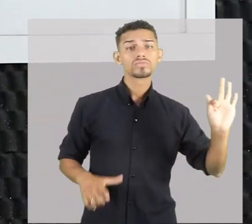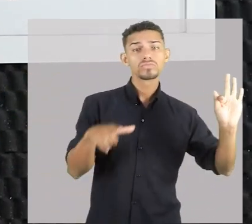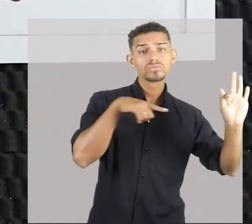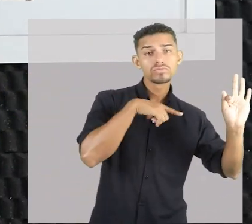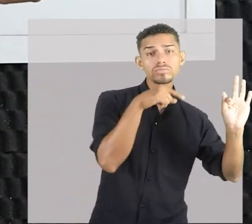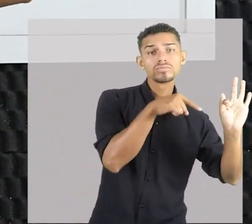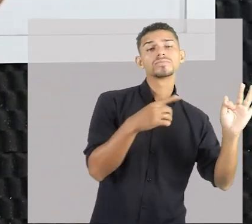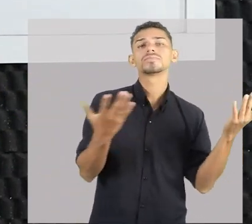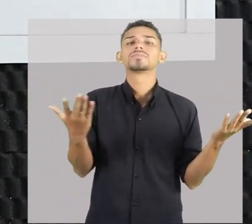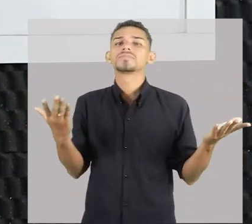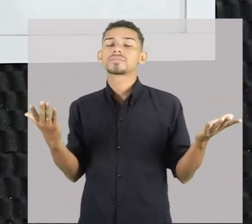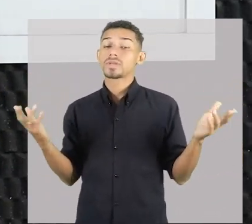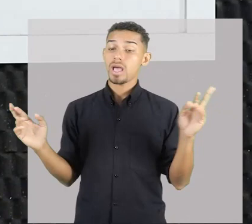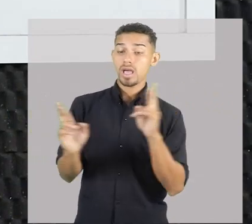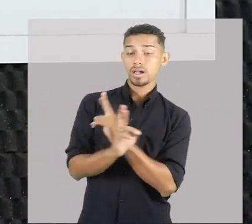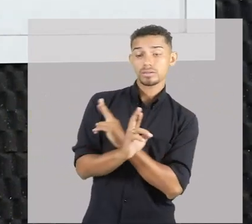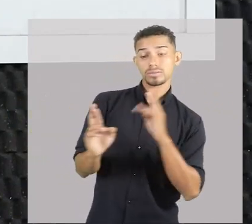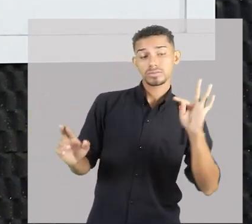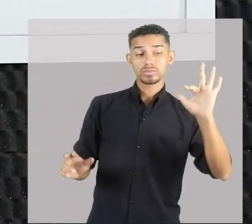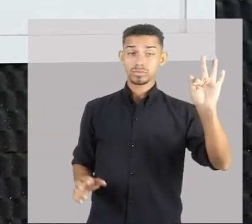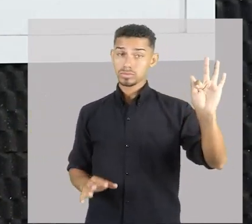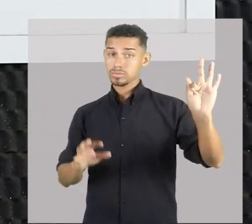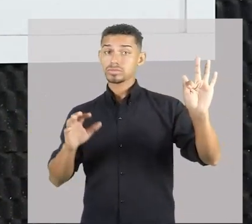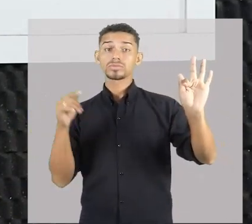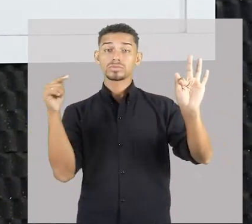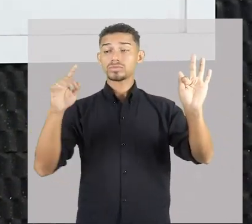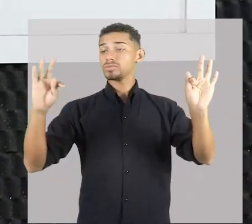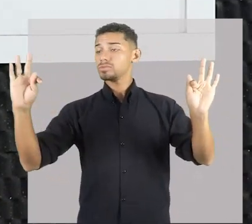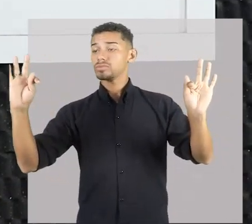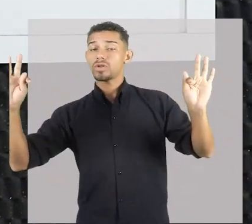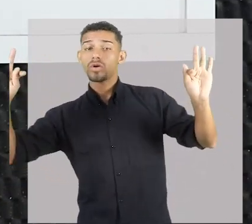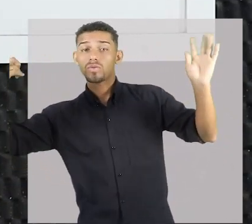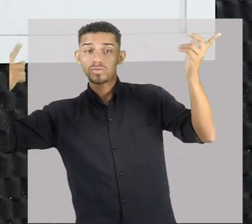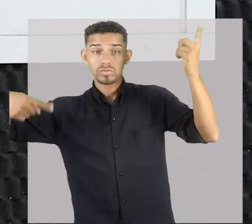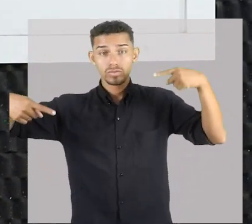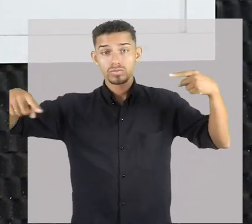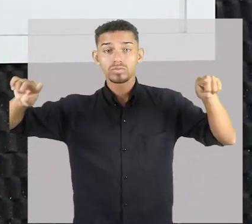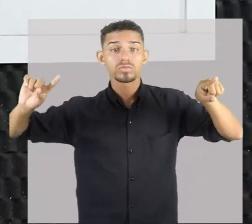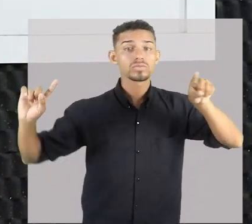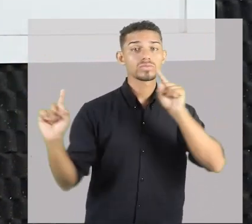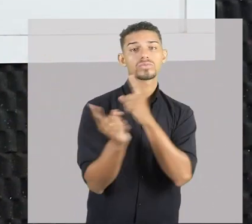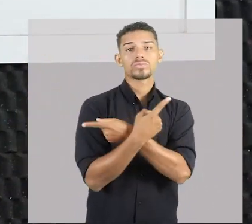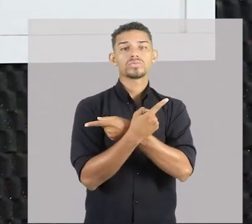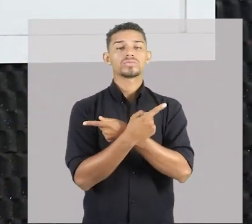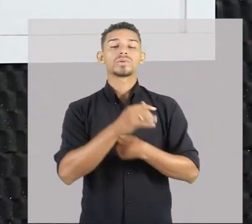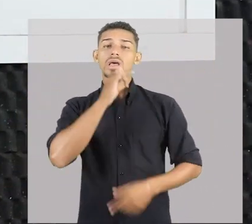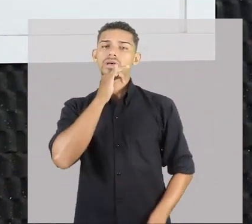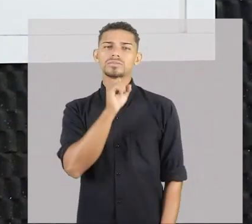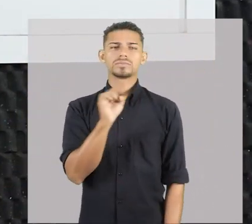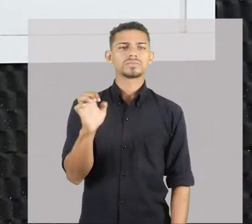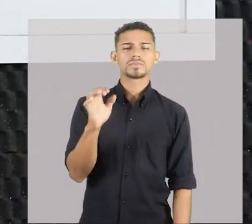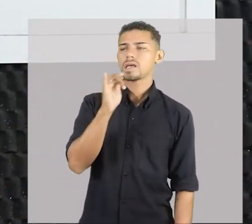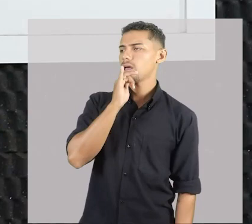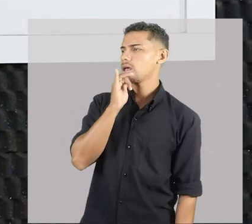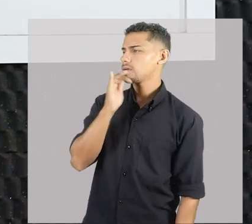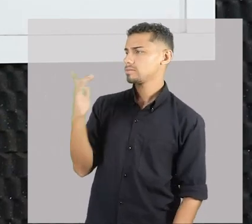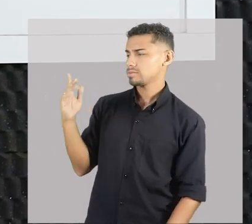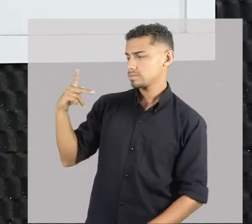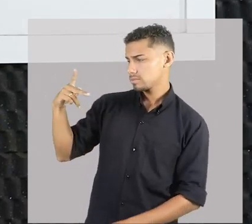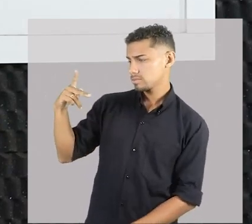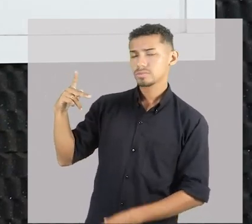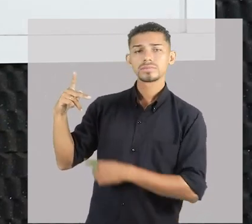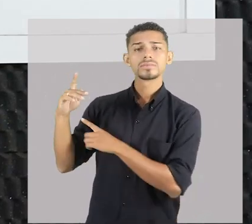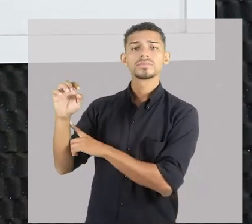entre o período e a frequência. Um é o inverso do outro, galera. Então, ó, o